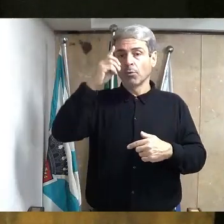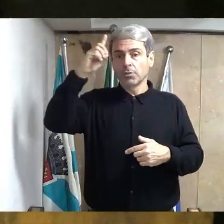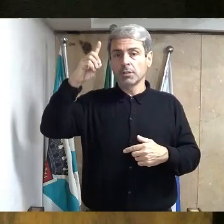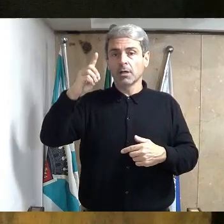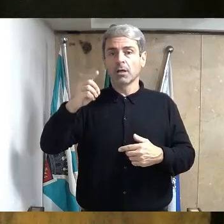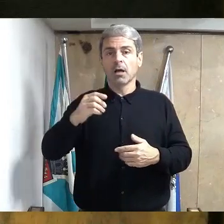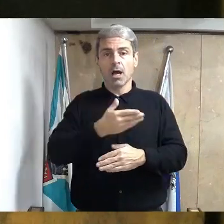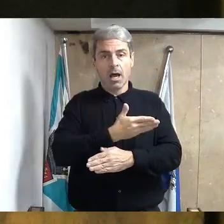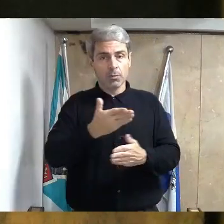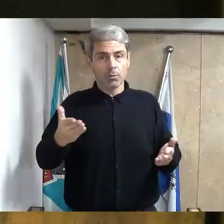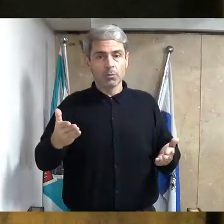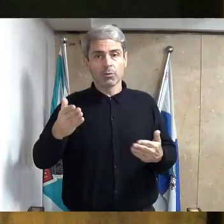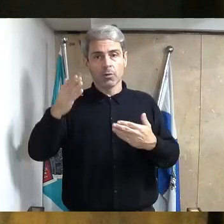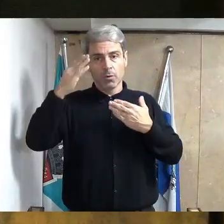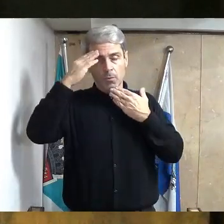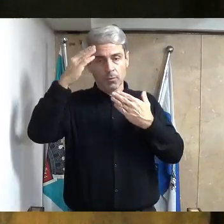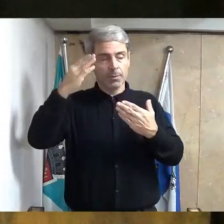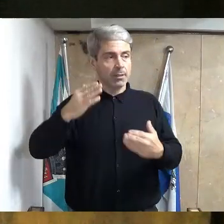obrigado.